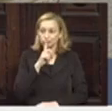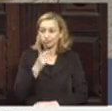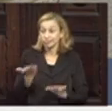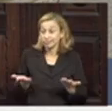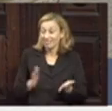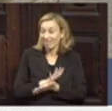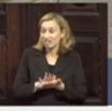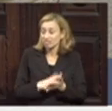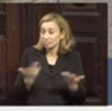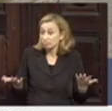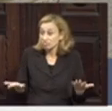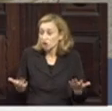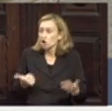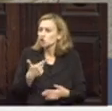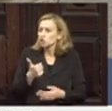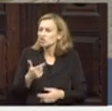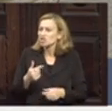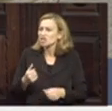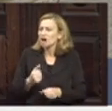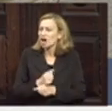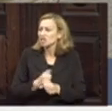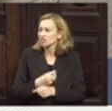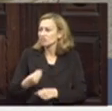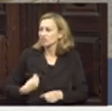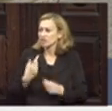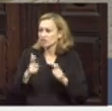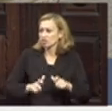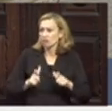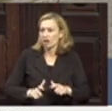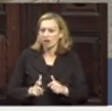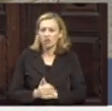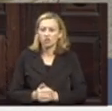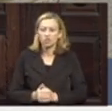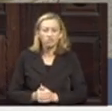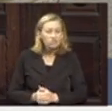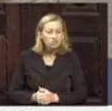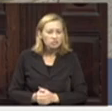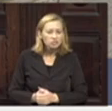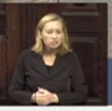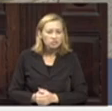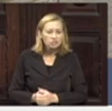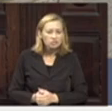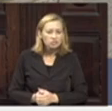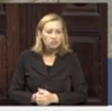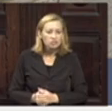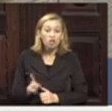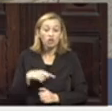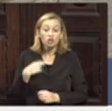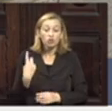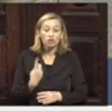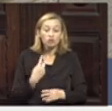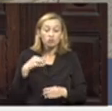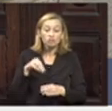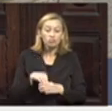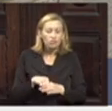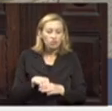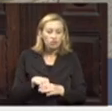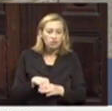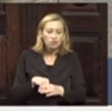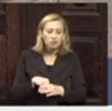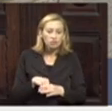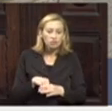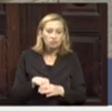para que esse debate possa acontecer. Porque nos últimos anos não foi isso que nós vimos. Nos últimos anos, todas as indicações, e não